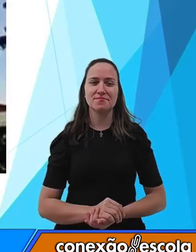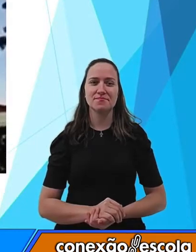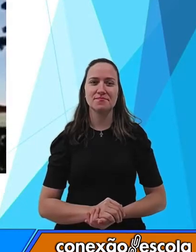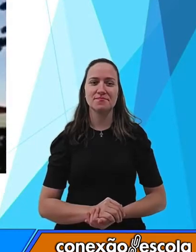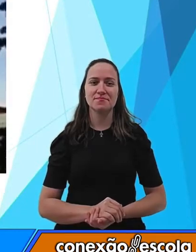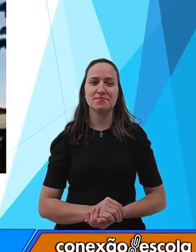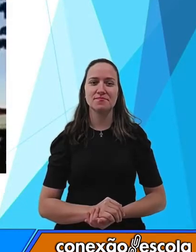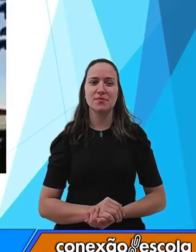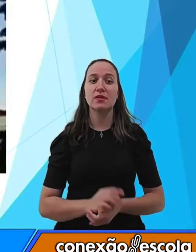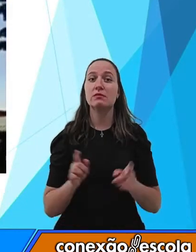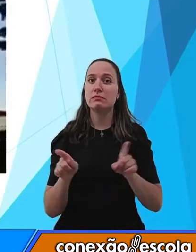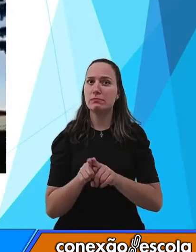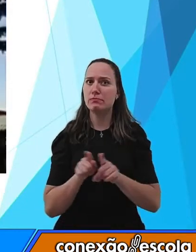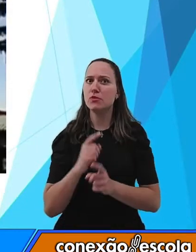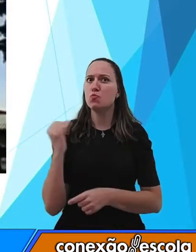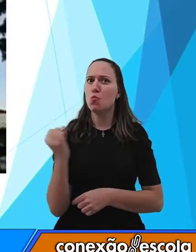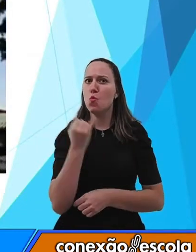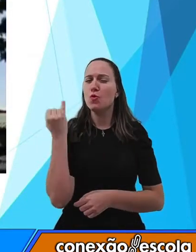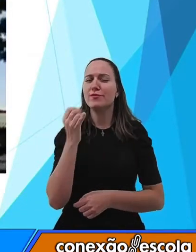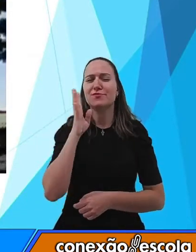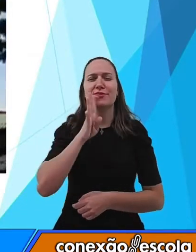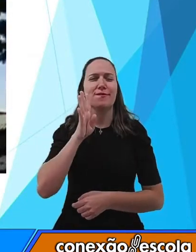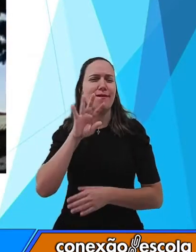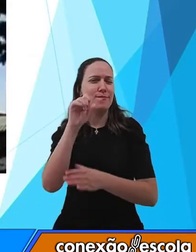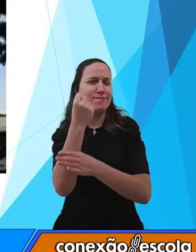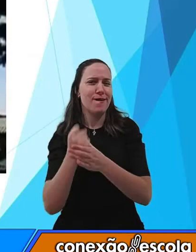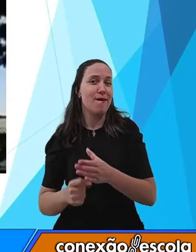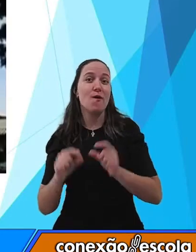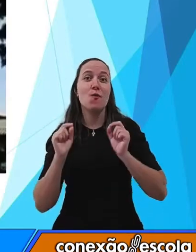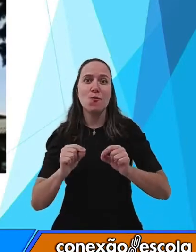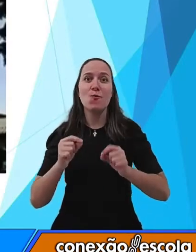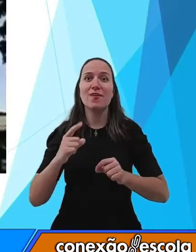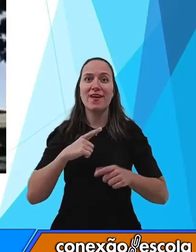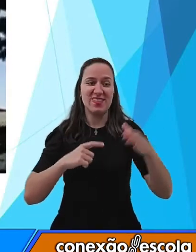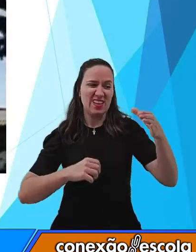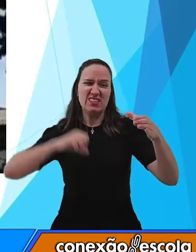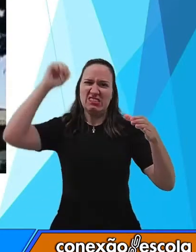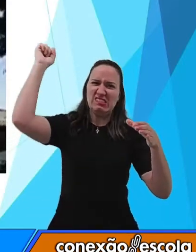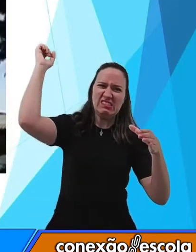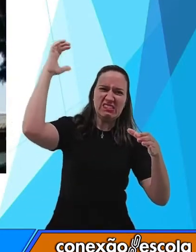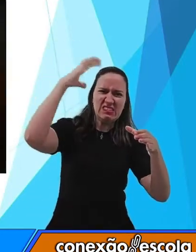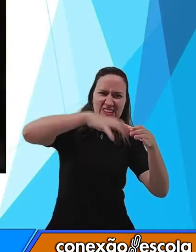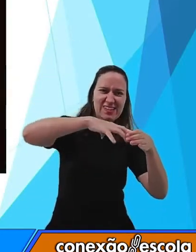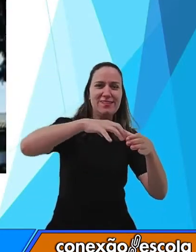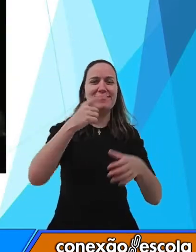E um dos fundamentos mais legais do basquete é a enterrada.